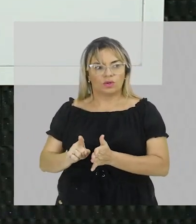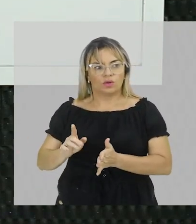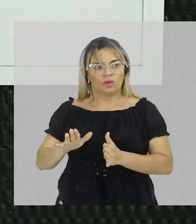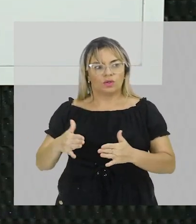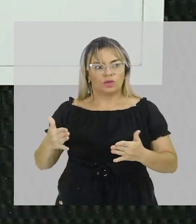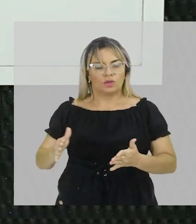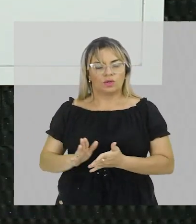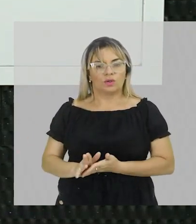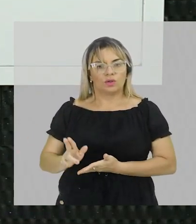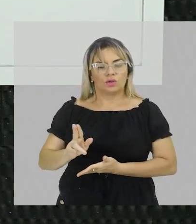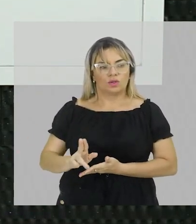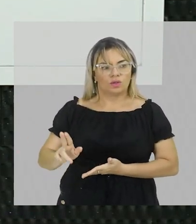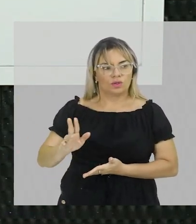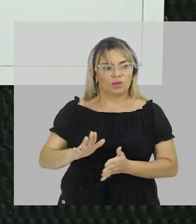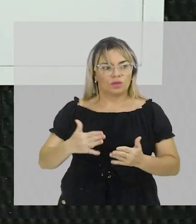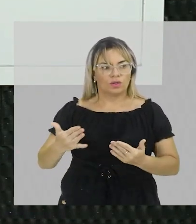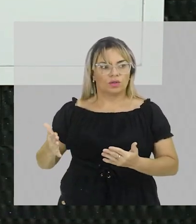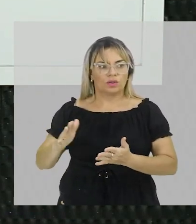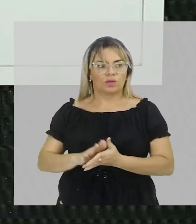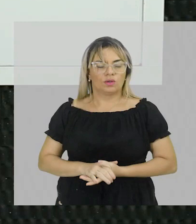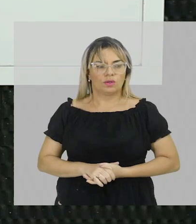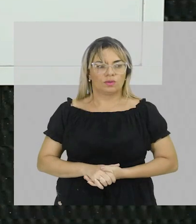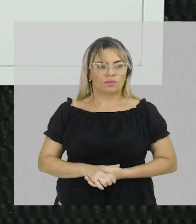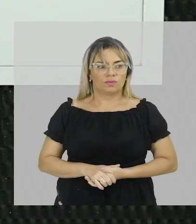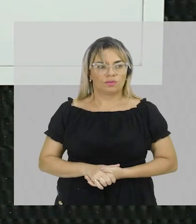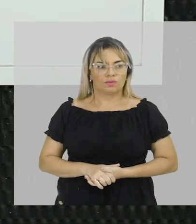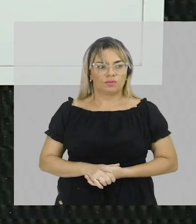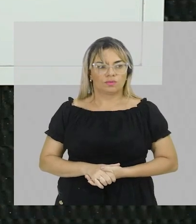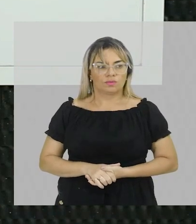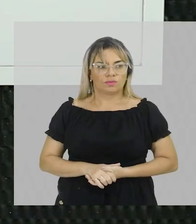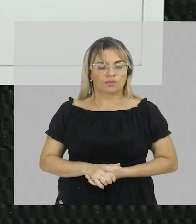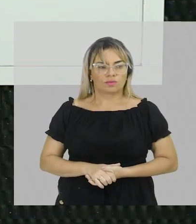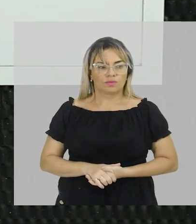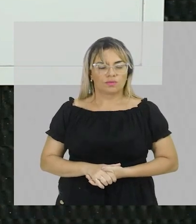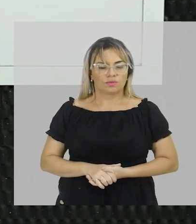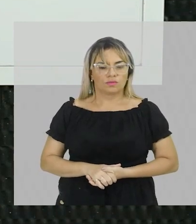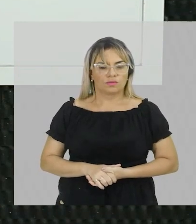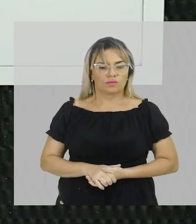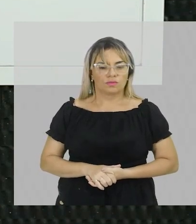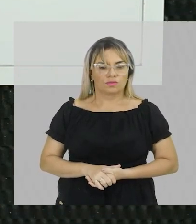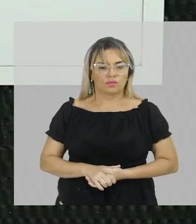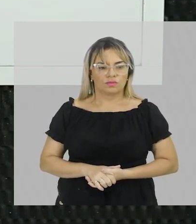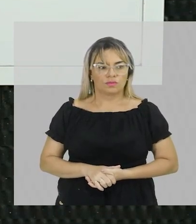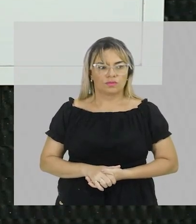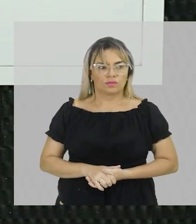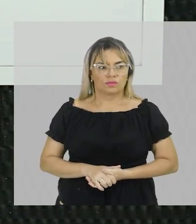Isso aqui vai dar, multiplicar em cima e embaixo por 2 mais raiz de 2. Ó.